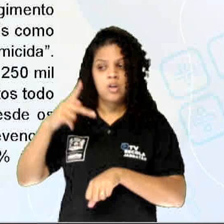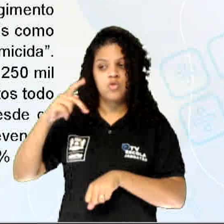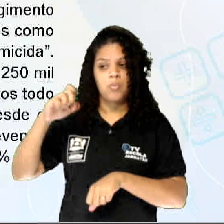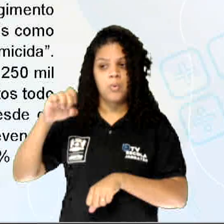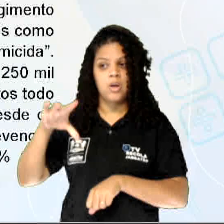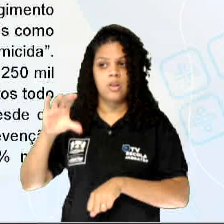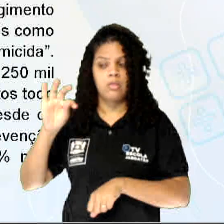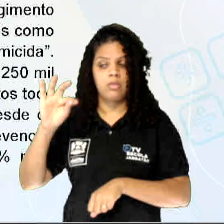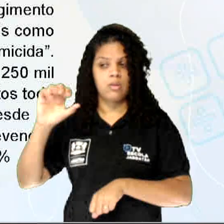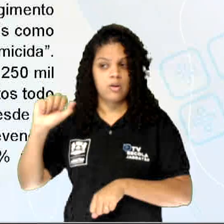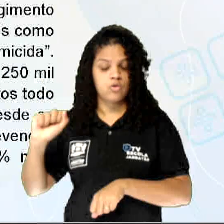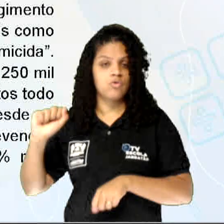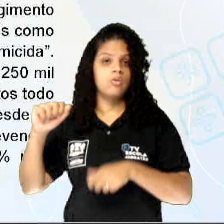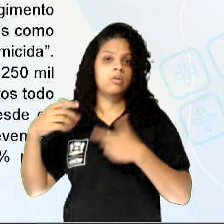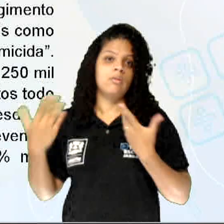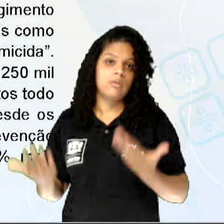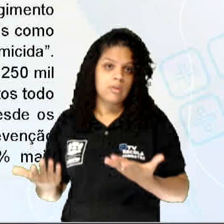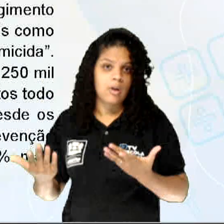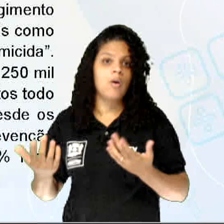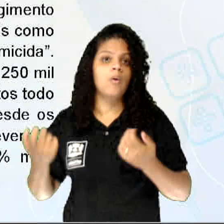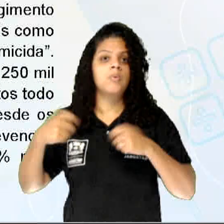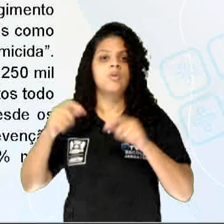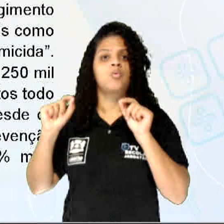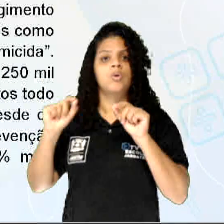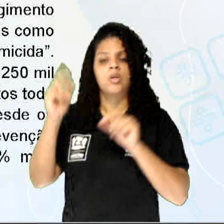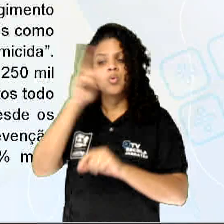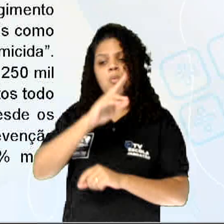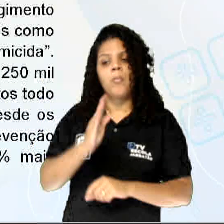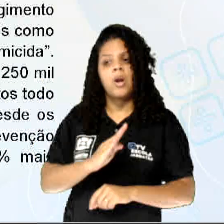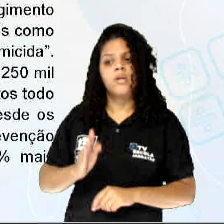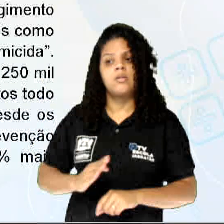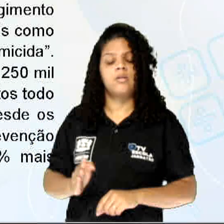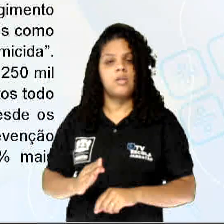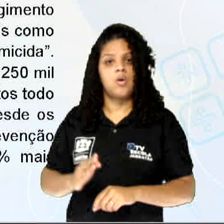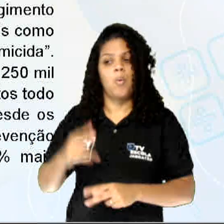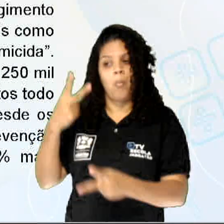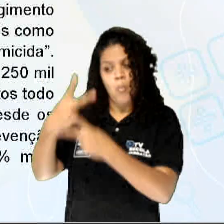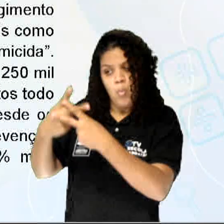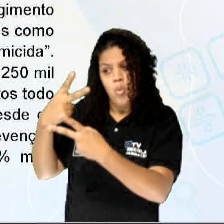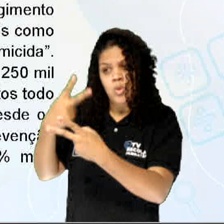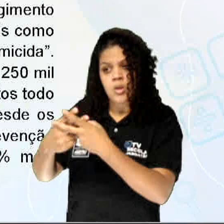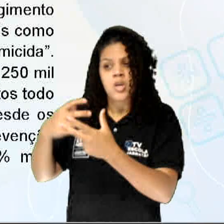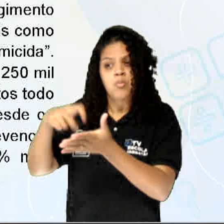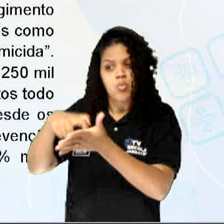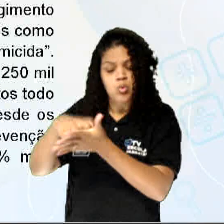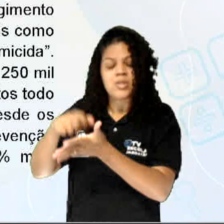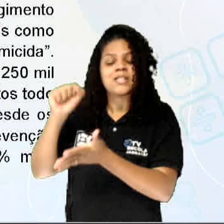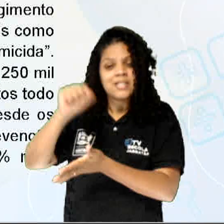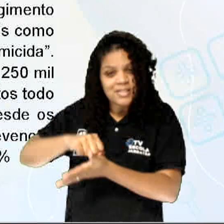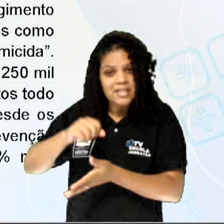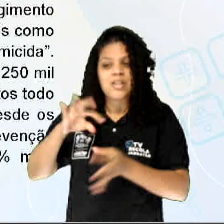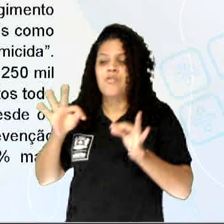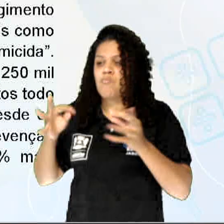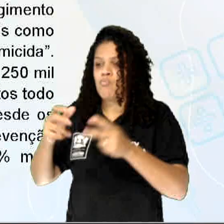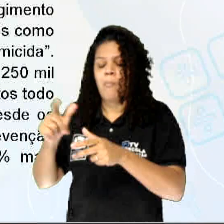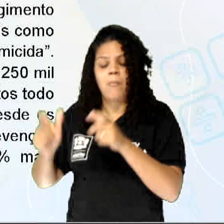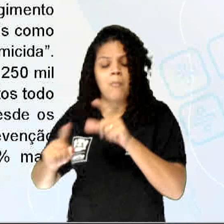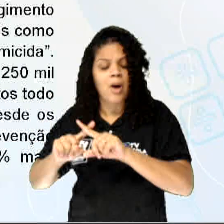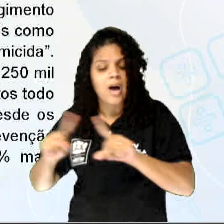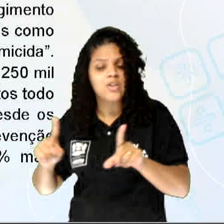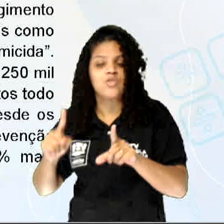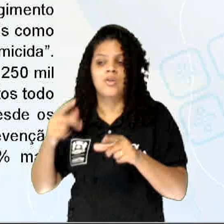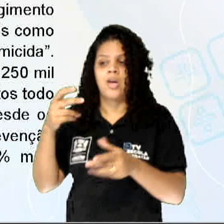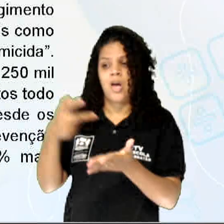que há impunidade no Brasil, mas não é verdade. Punimos muito, mas punimos mal. Segundo o